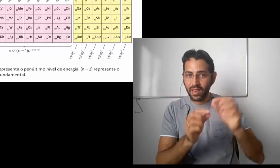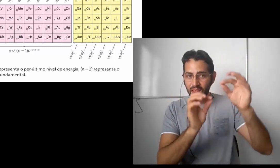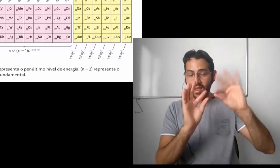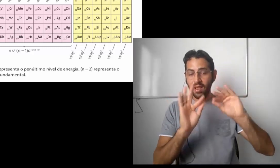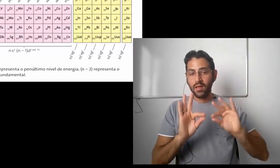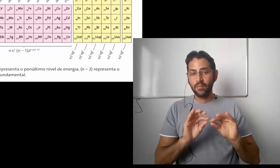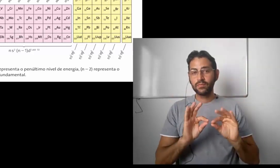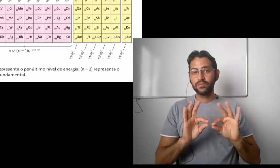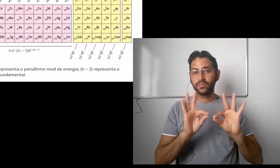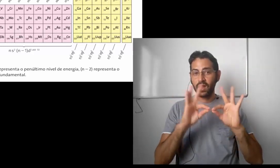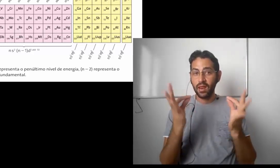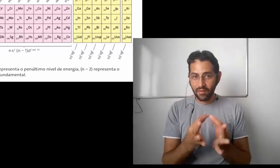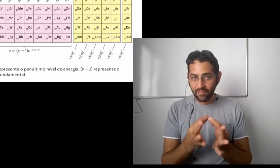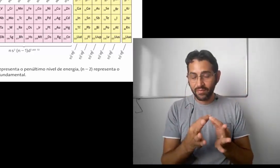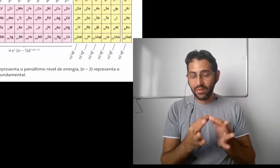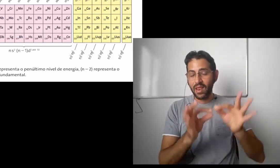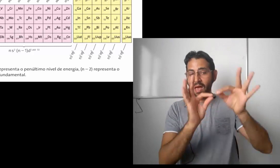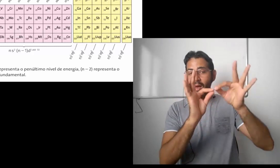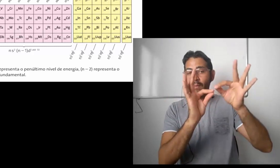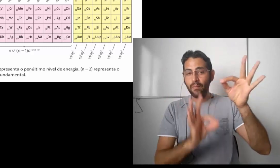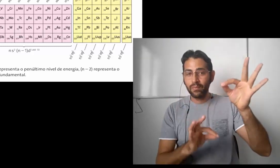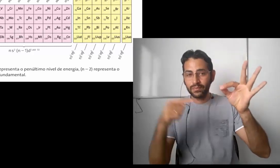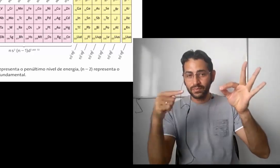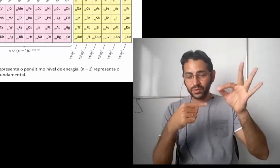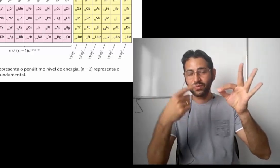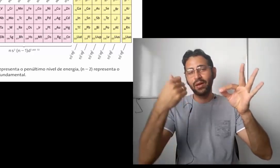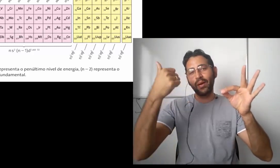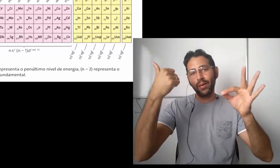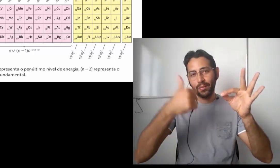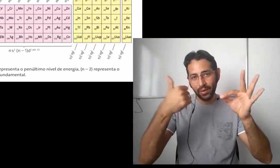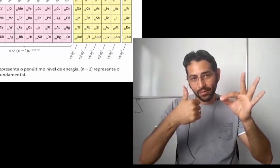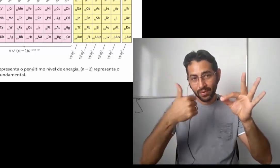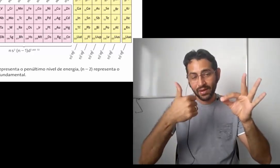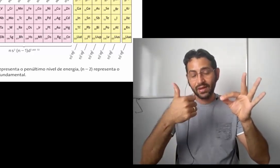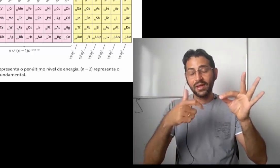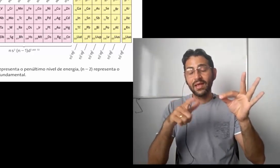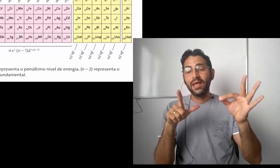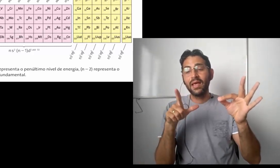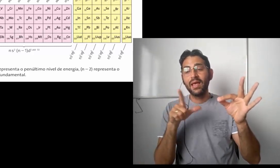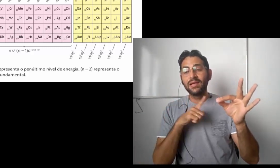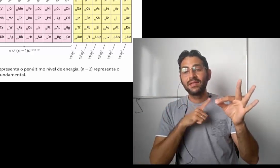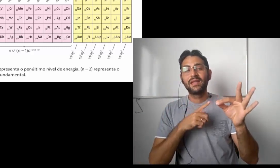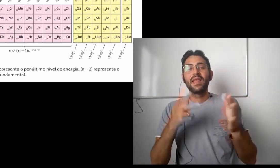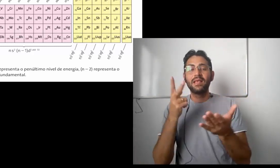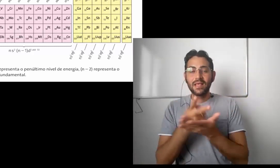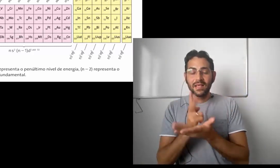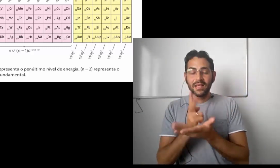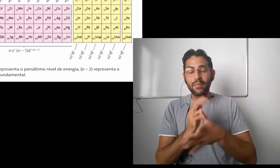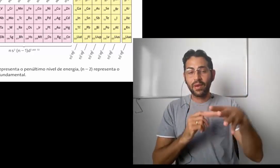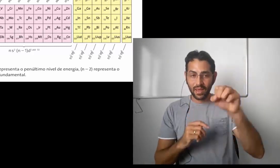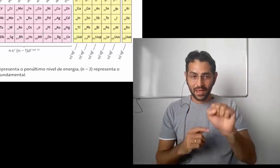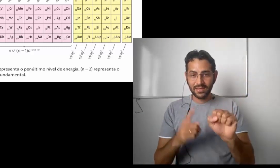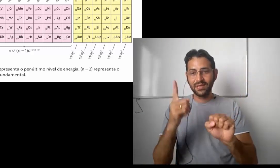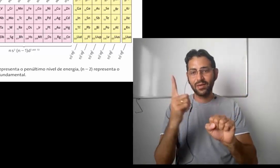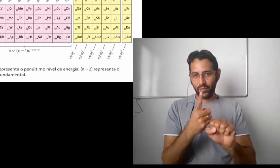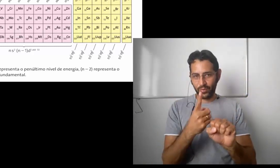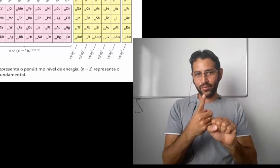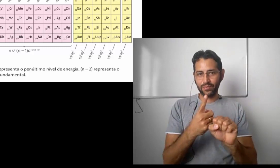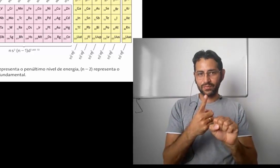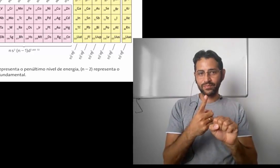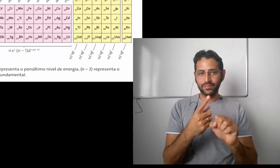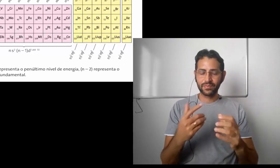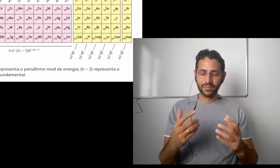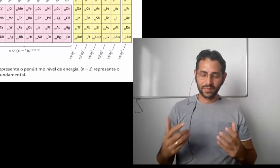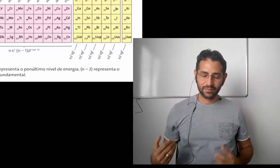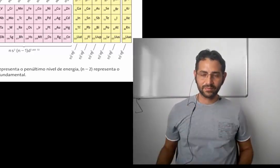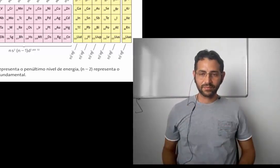também é S1. Do sódio, S1, potássio, por aí vai. Todos essa primeira coluna aí, dessa primeira família, eles têm